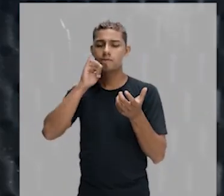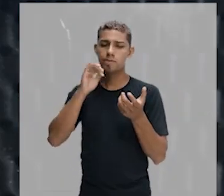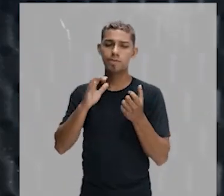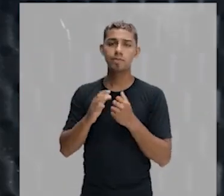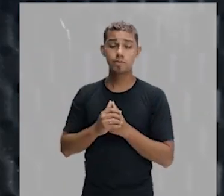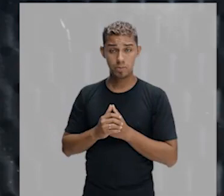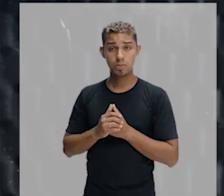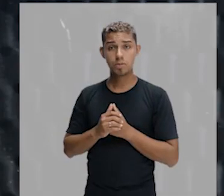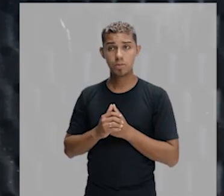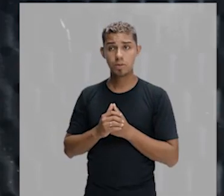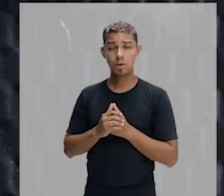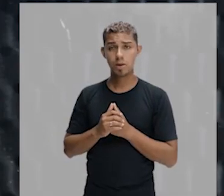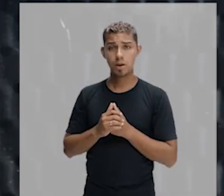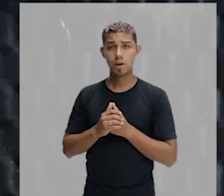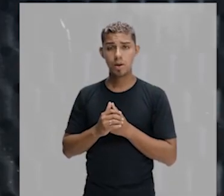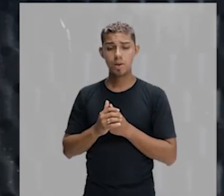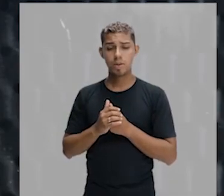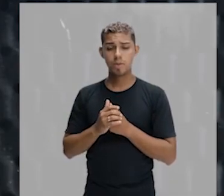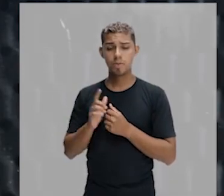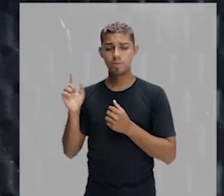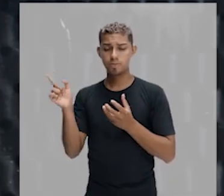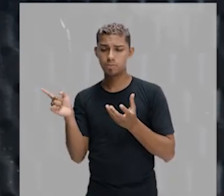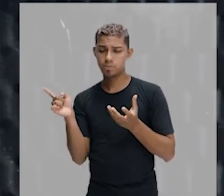esse movimento ele imita aí